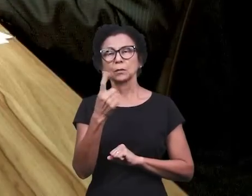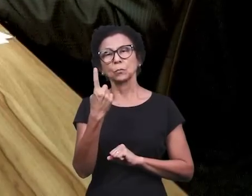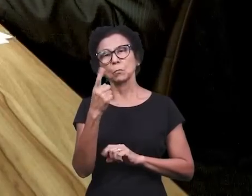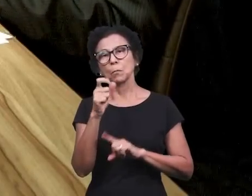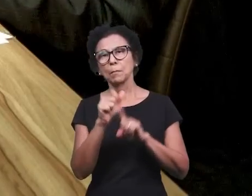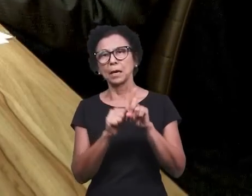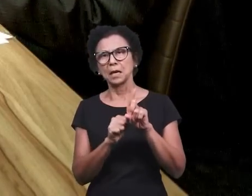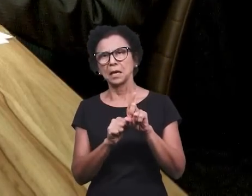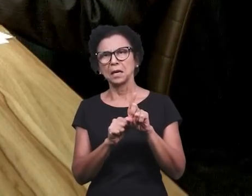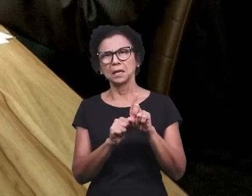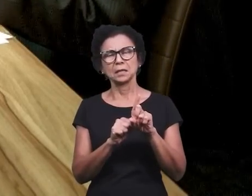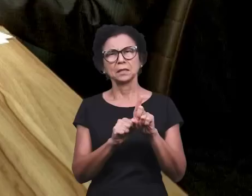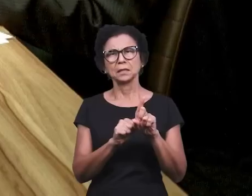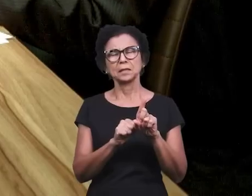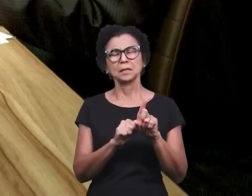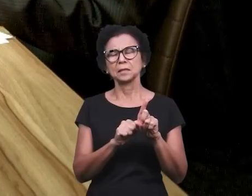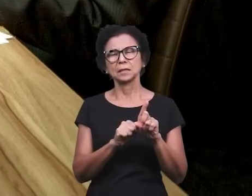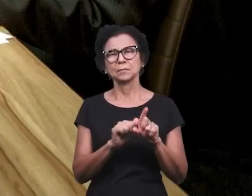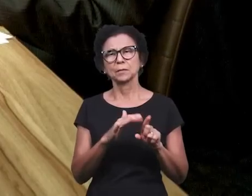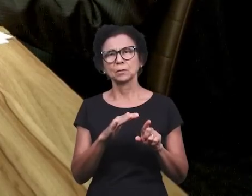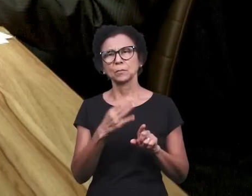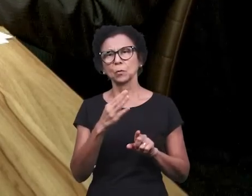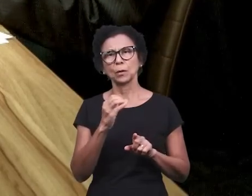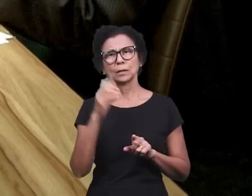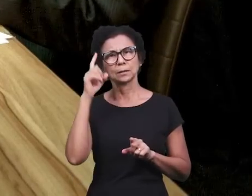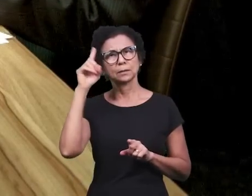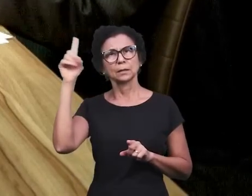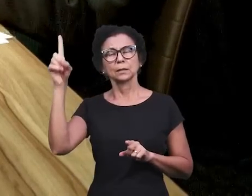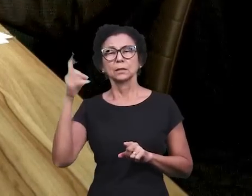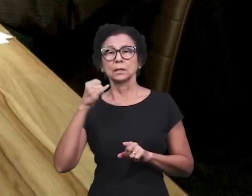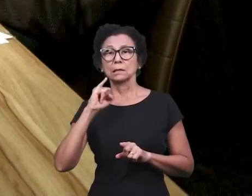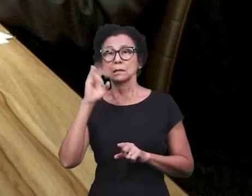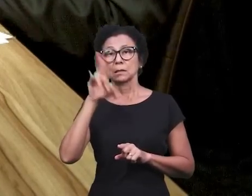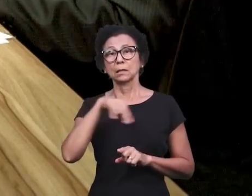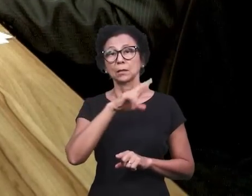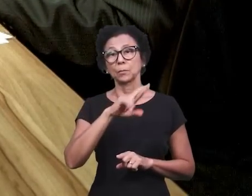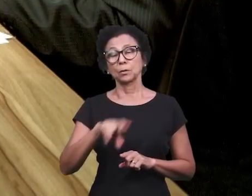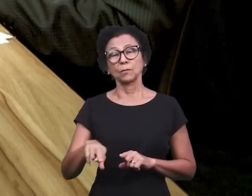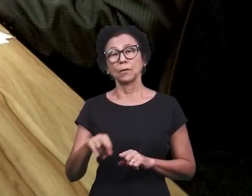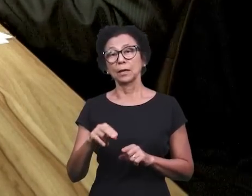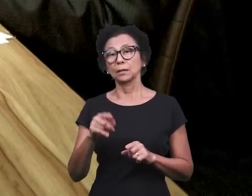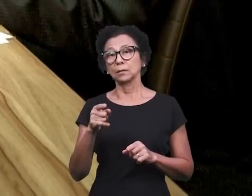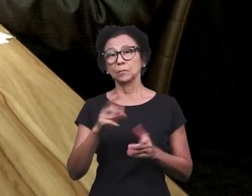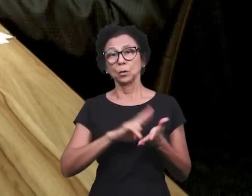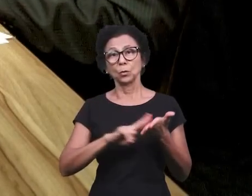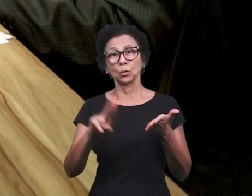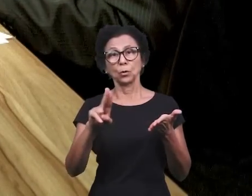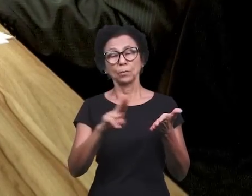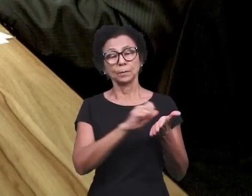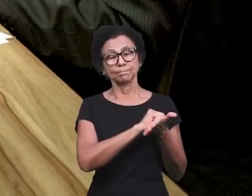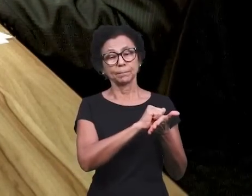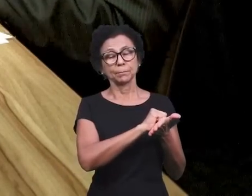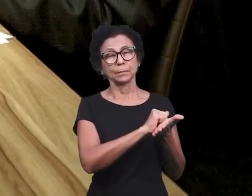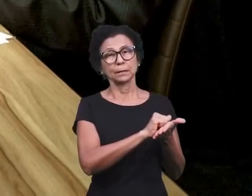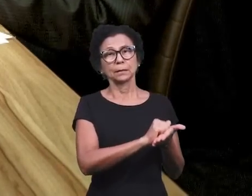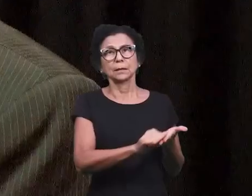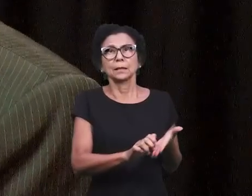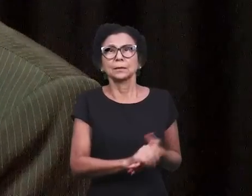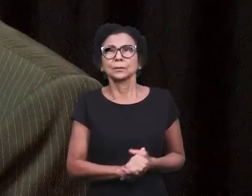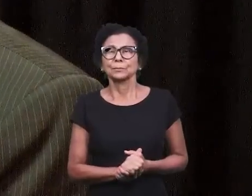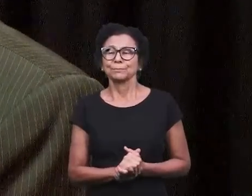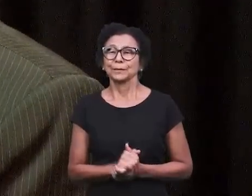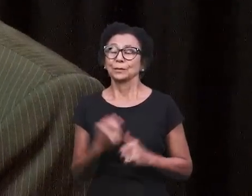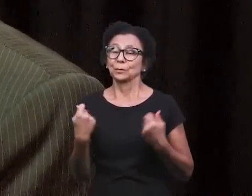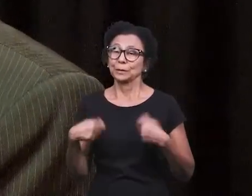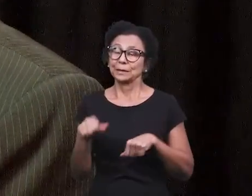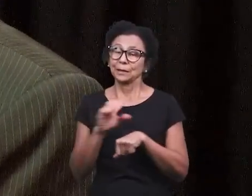concurso também. Exatamente, que é eliminatório. Se não for aprovado, é eliminado. Eu precisava fazer aquele curso. Aquele ali era o